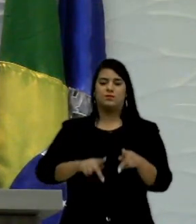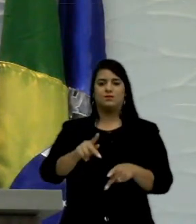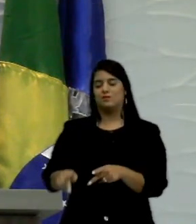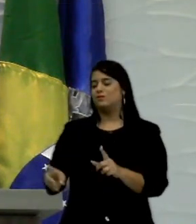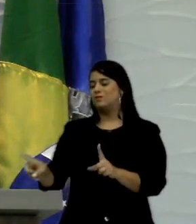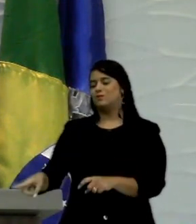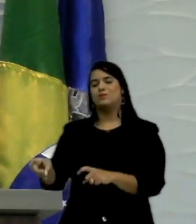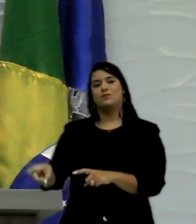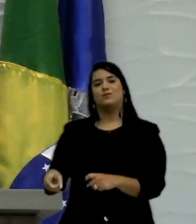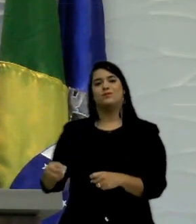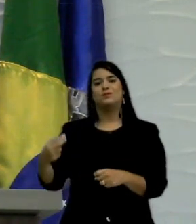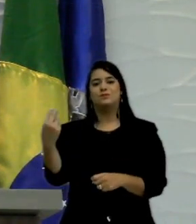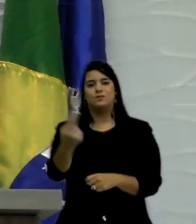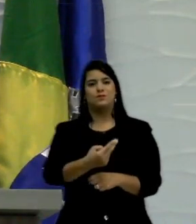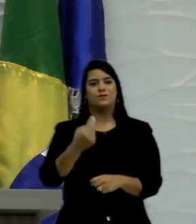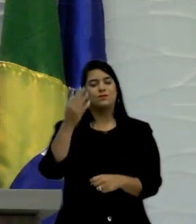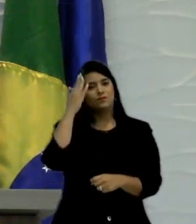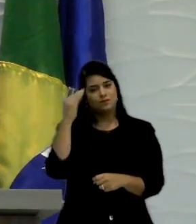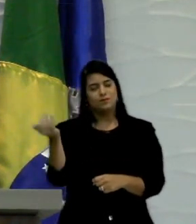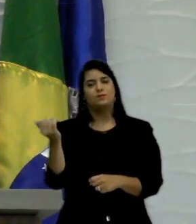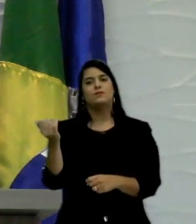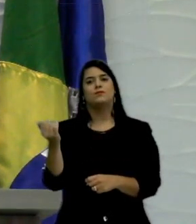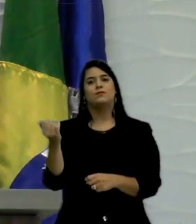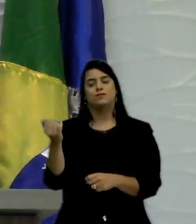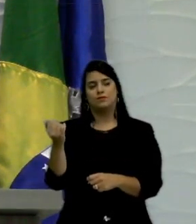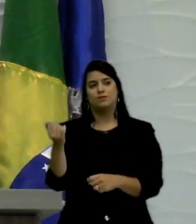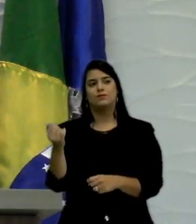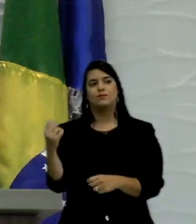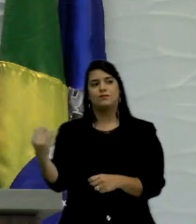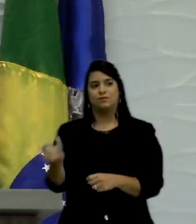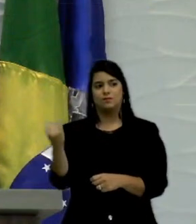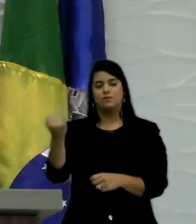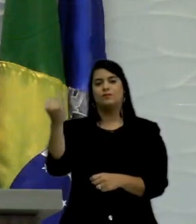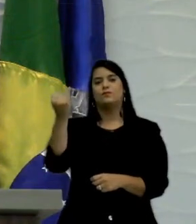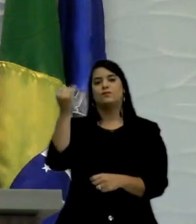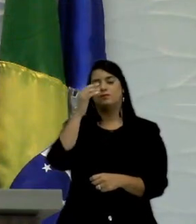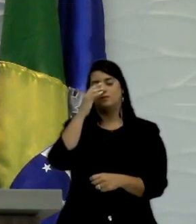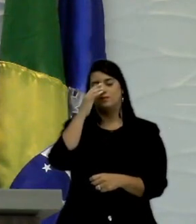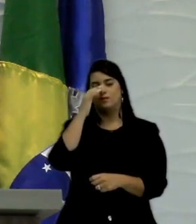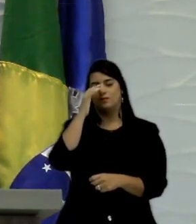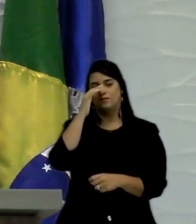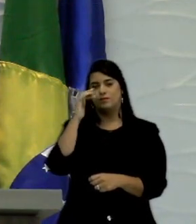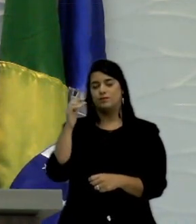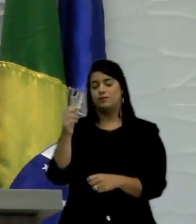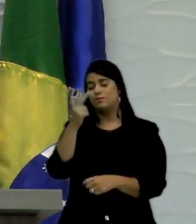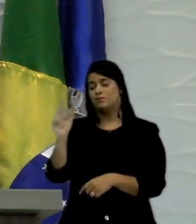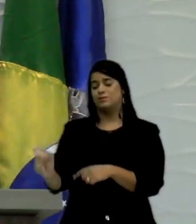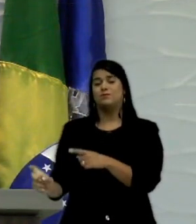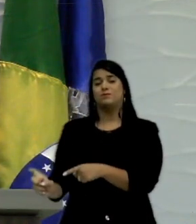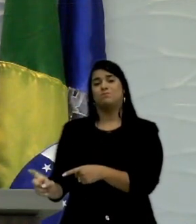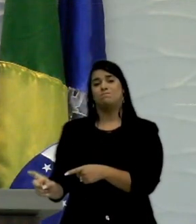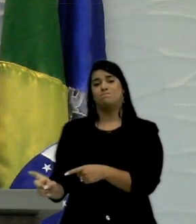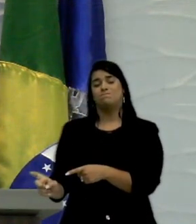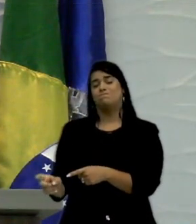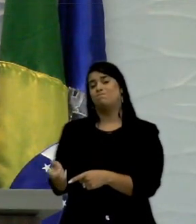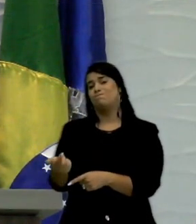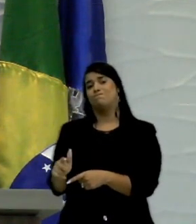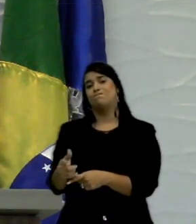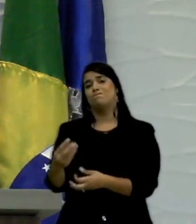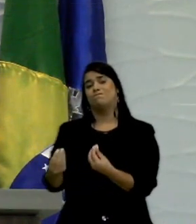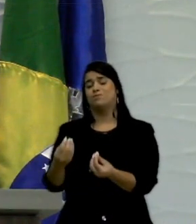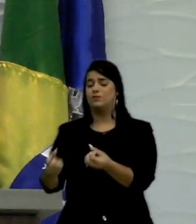sabe o quanto pesa para o agricultor, né, querer plantar e muitas vezes não ter condições.